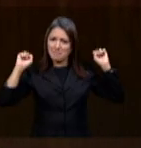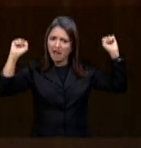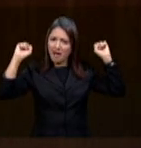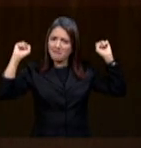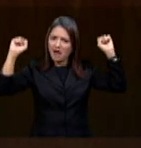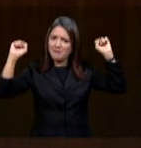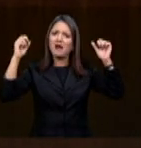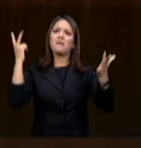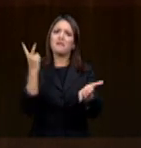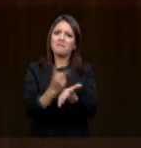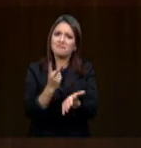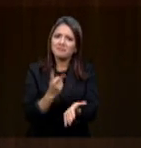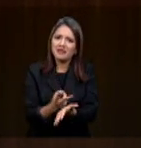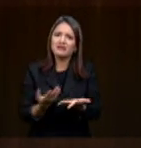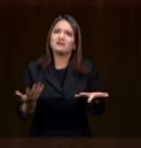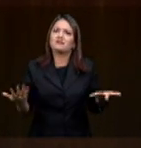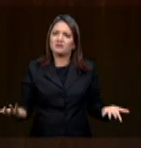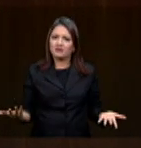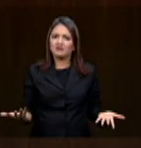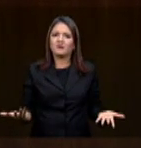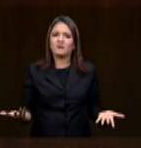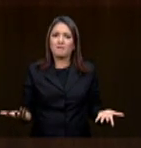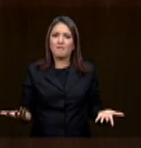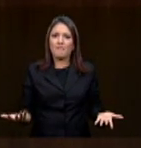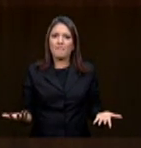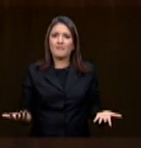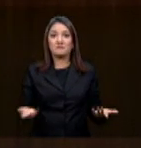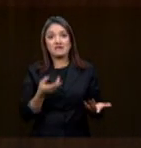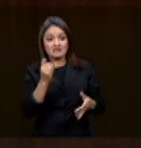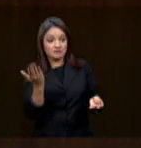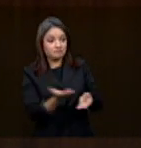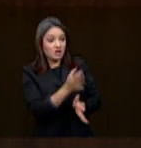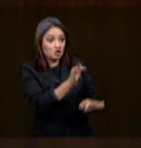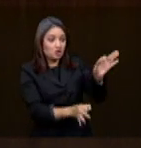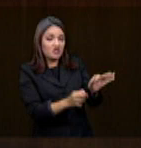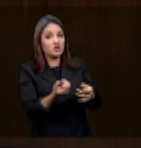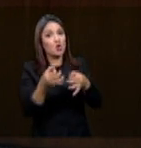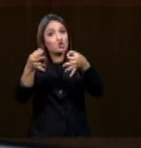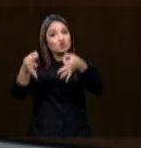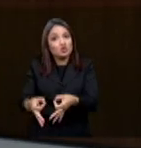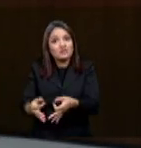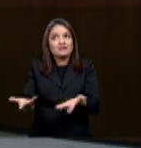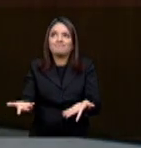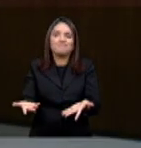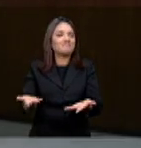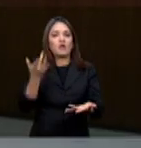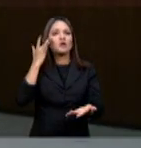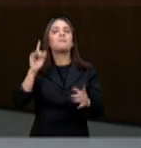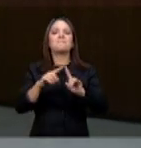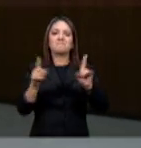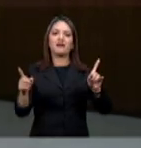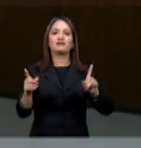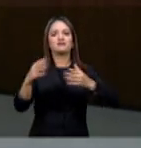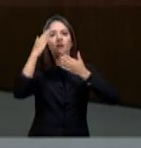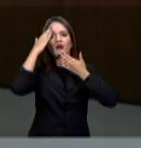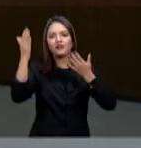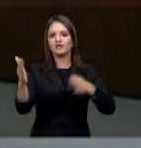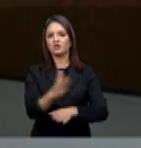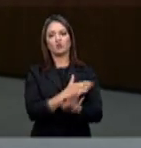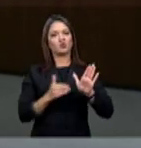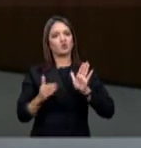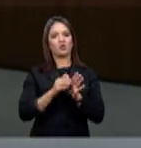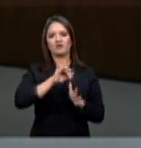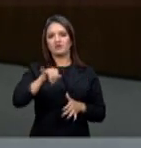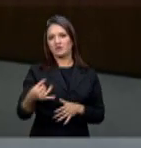que foi muito grande se era justa o jurídica eu só posso te dizer que eu agradeço muitíssimo todas